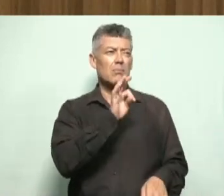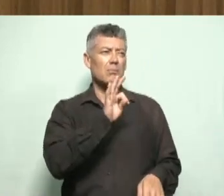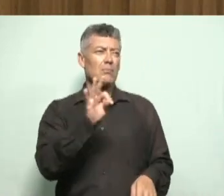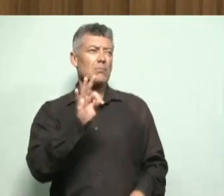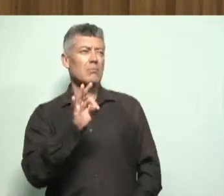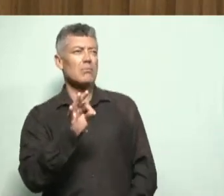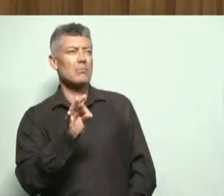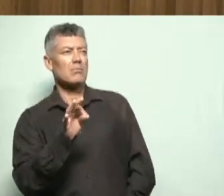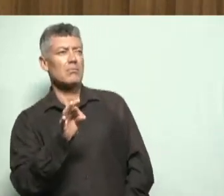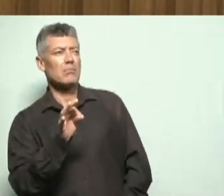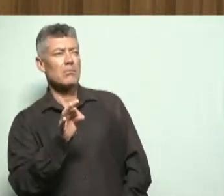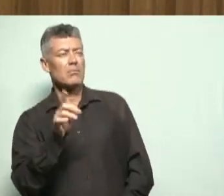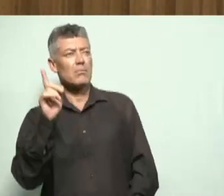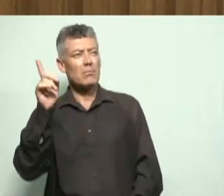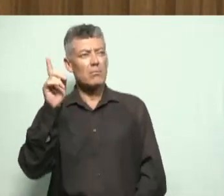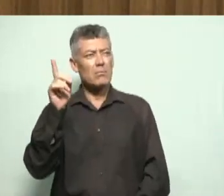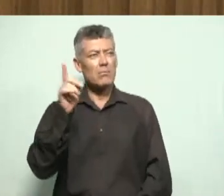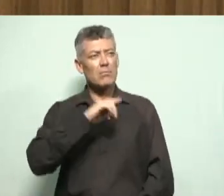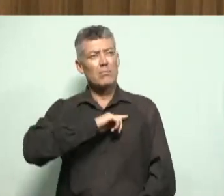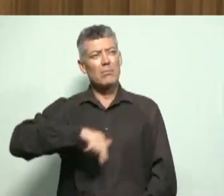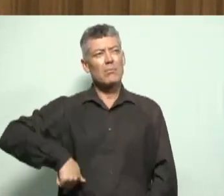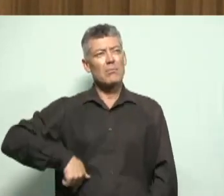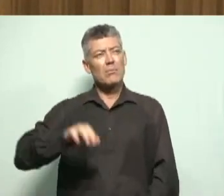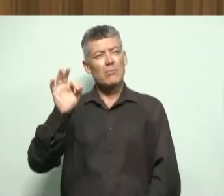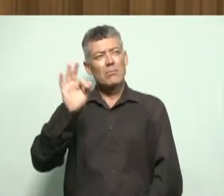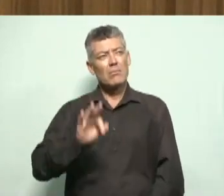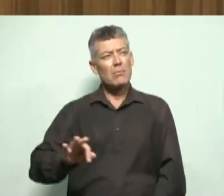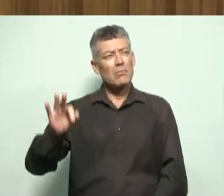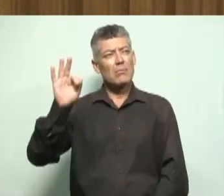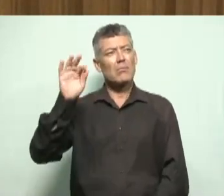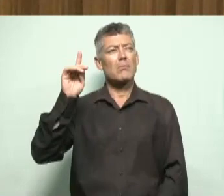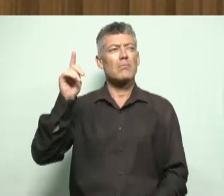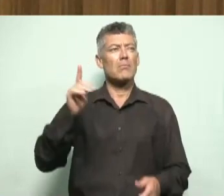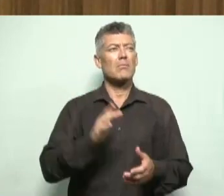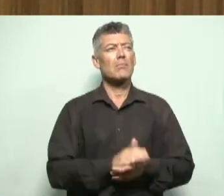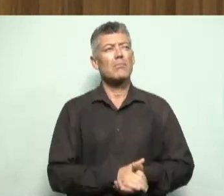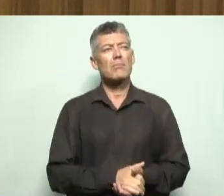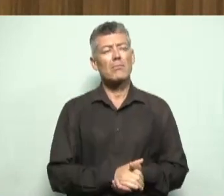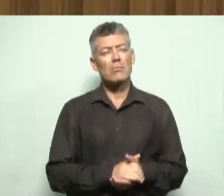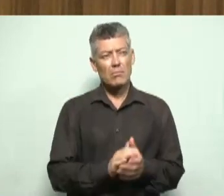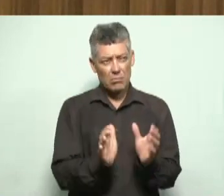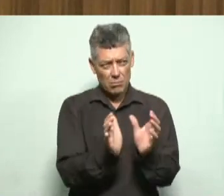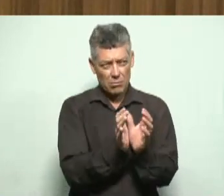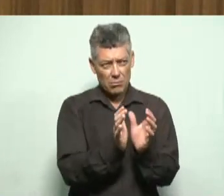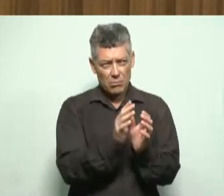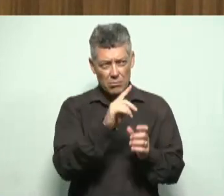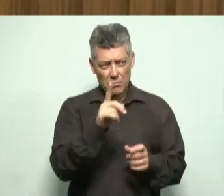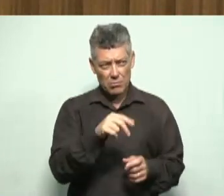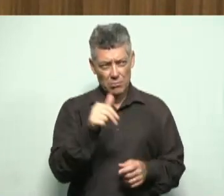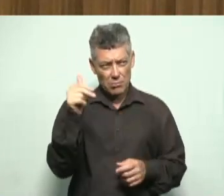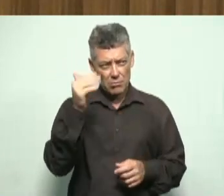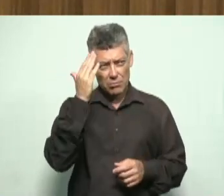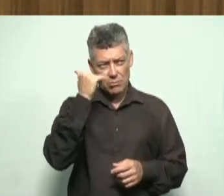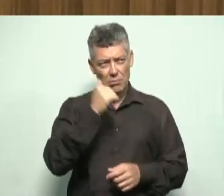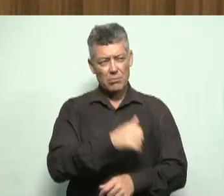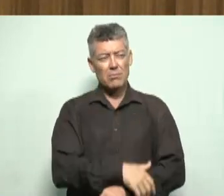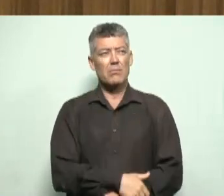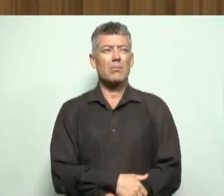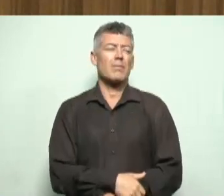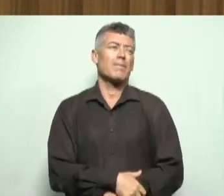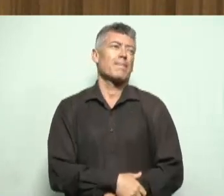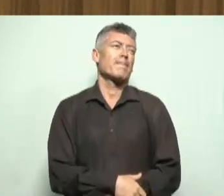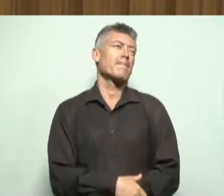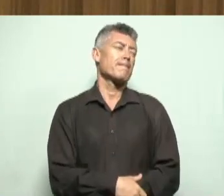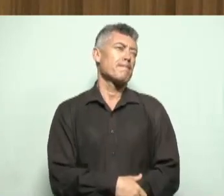é gerido pelo governo federal. E é preciso que o povo da Zona Norte saiba disso. Dizer, por